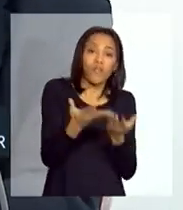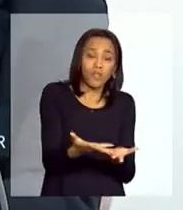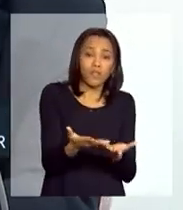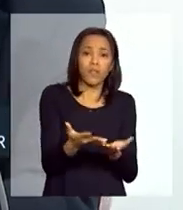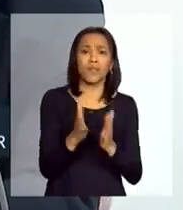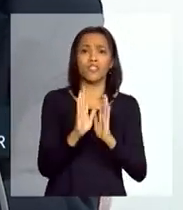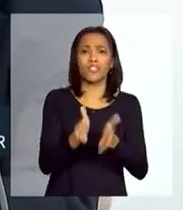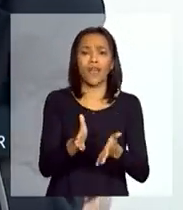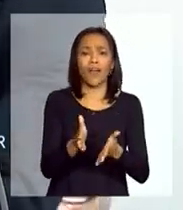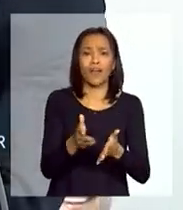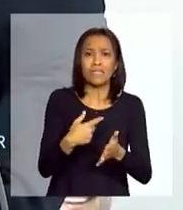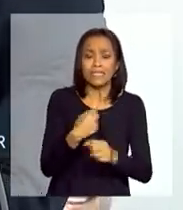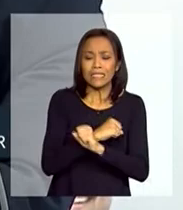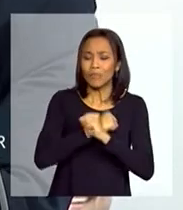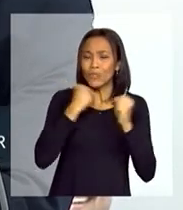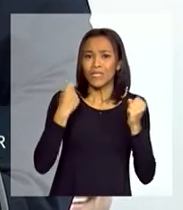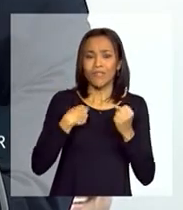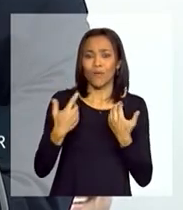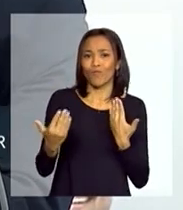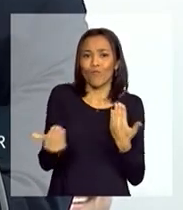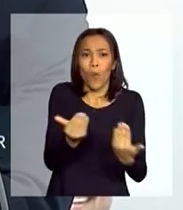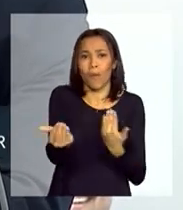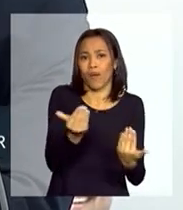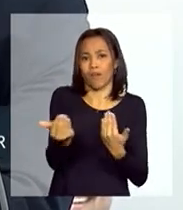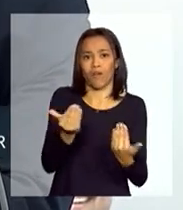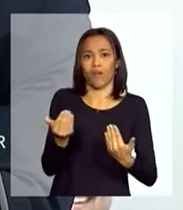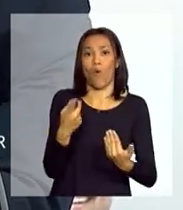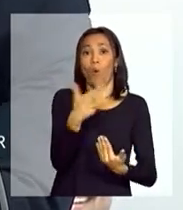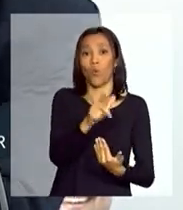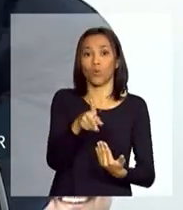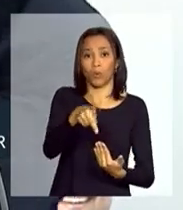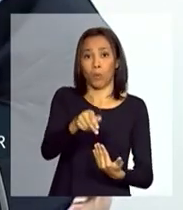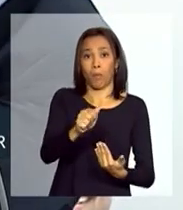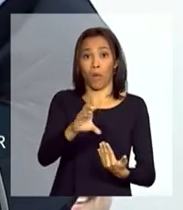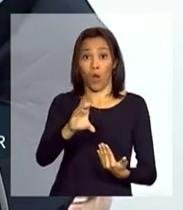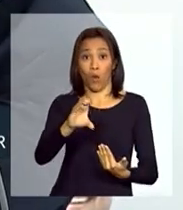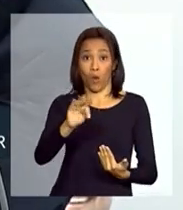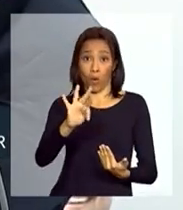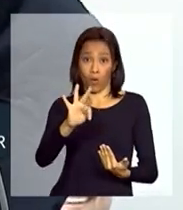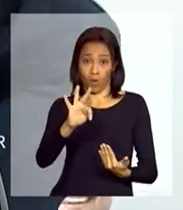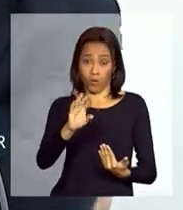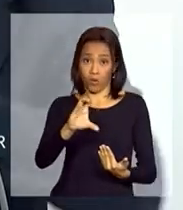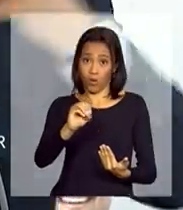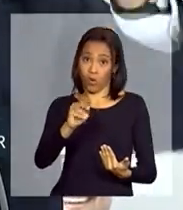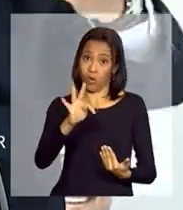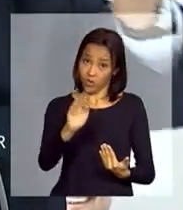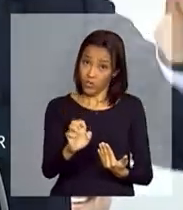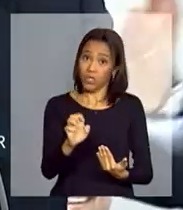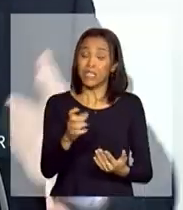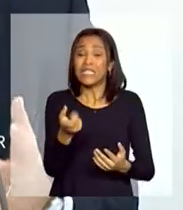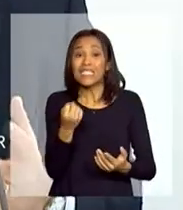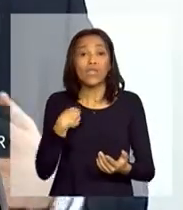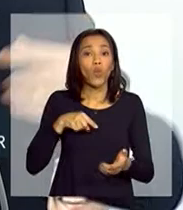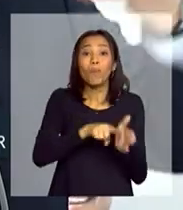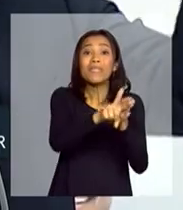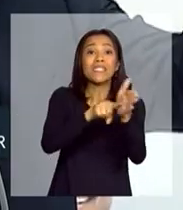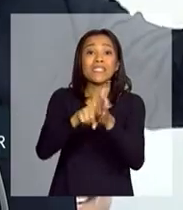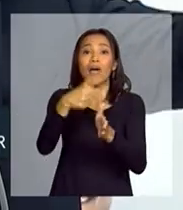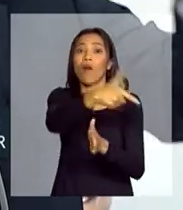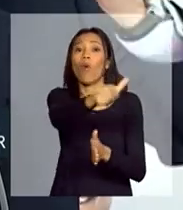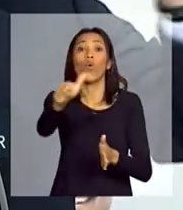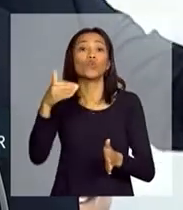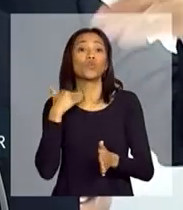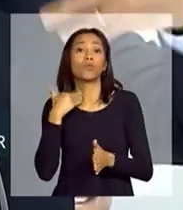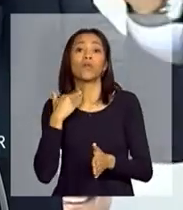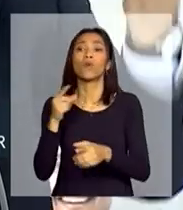já começou a ter condição mas você não poder comparar pacote se eu não tinha eu como Ministro comentando se eu fizer uma pesquisa ninguém sabe qual o seu